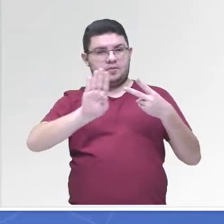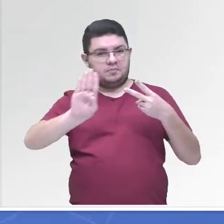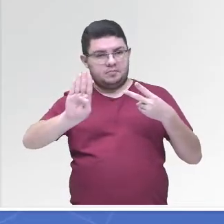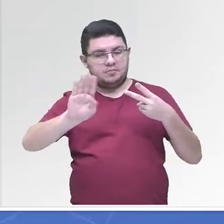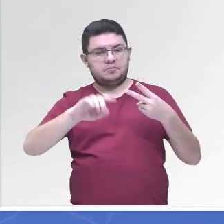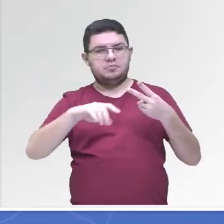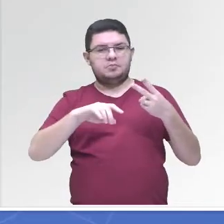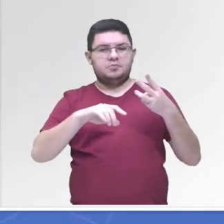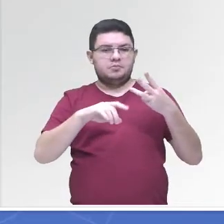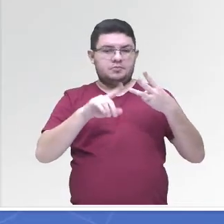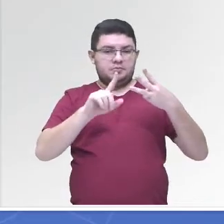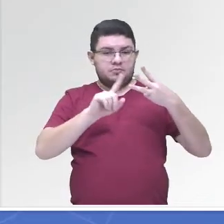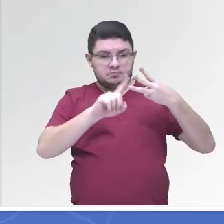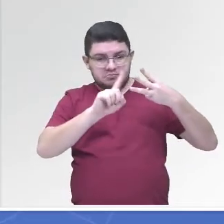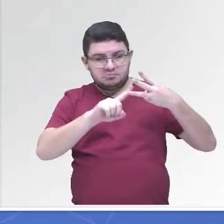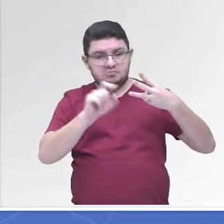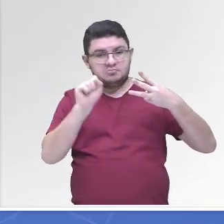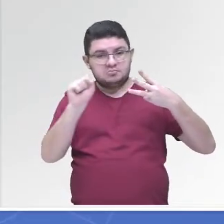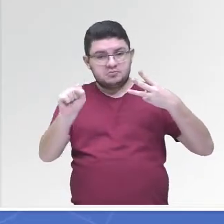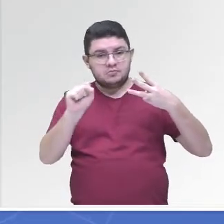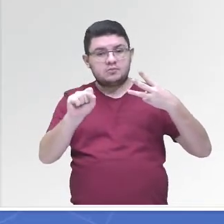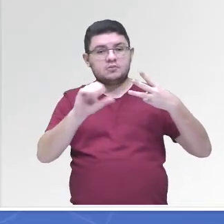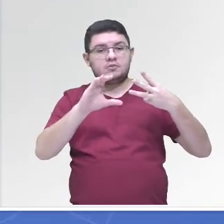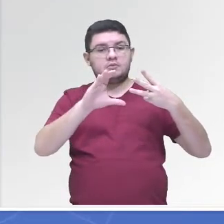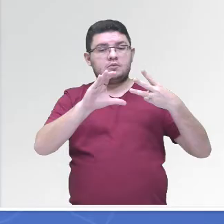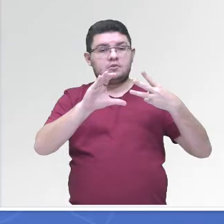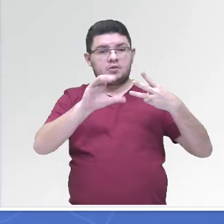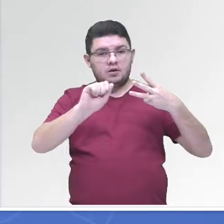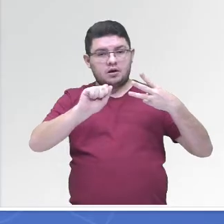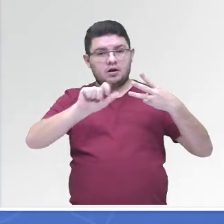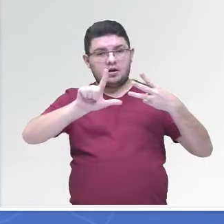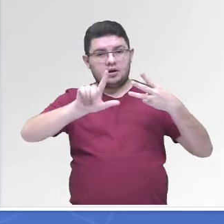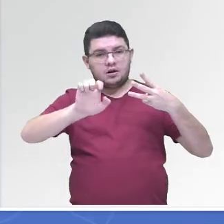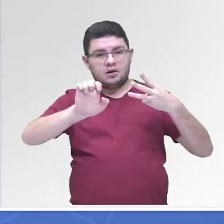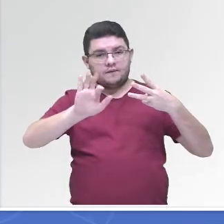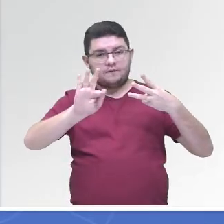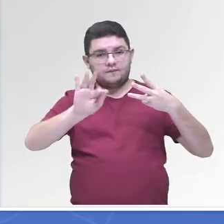Ebulição. E ela pode ser do tipo calefação.